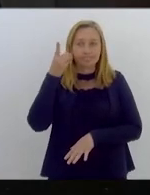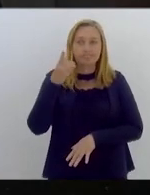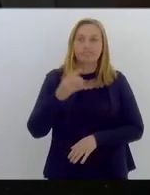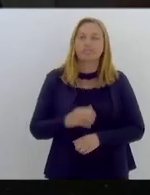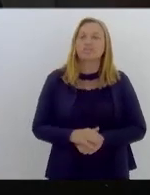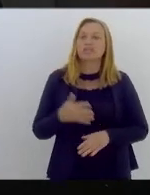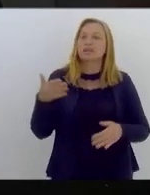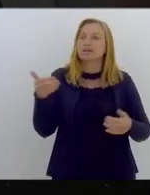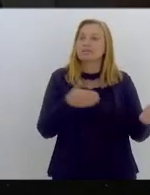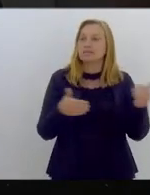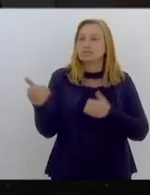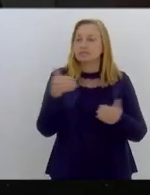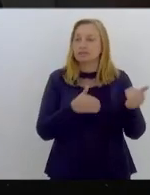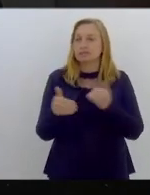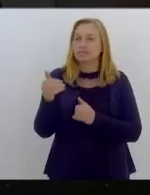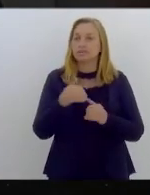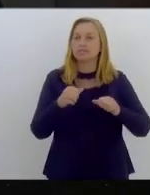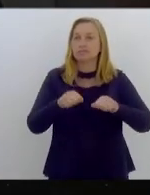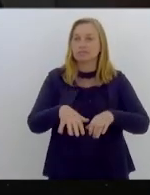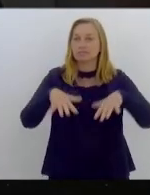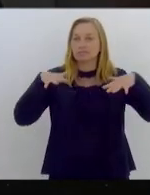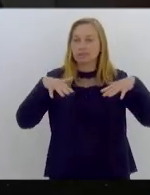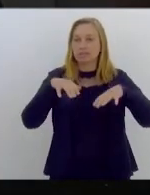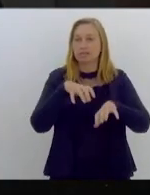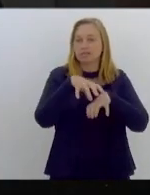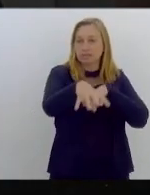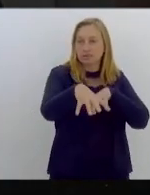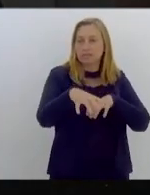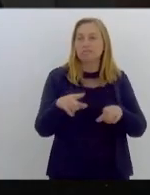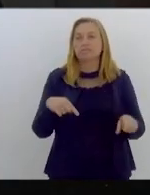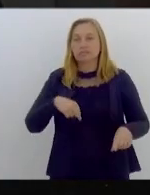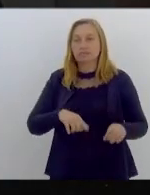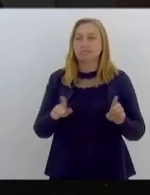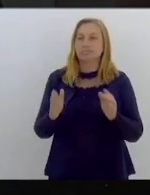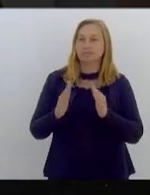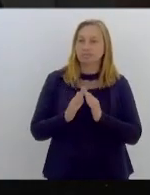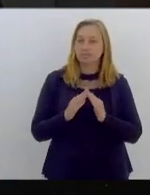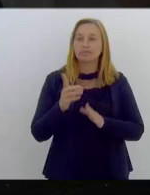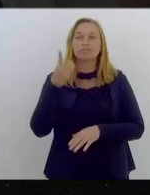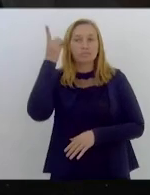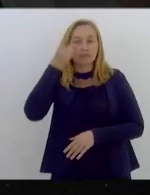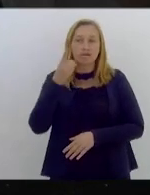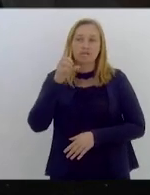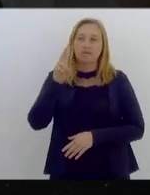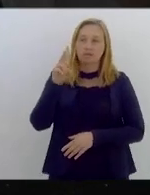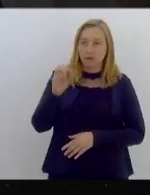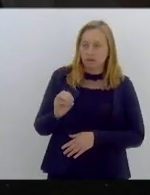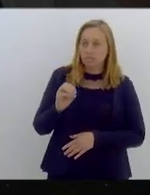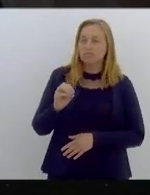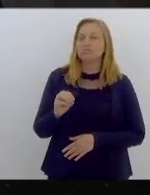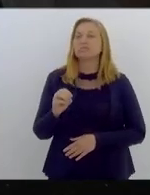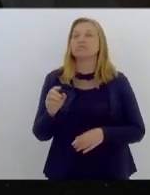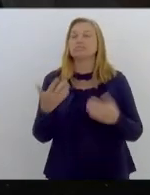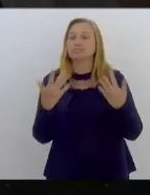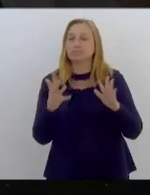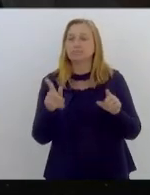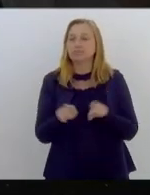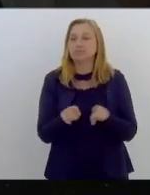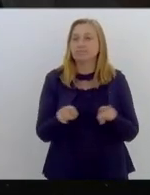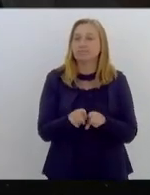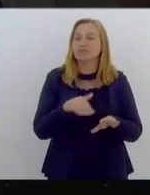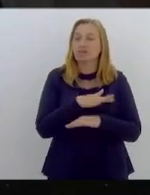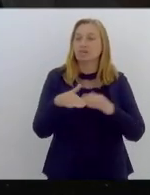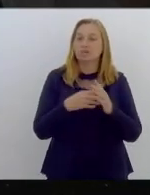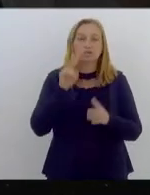porventura, ingressando no plenário virtual, aqui na casa, aqui no plenário presente, o deputado Valdo Ceasa, a quem saúdo também.